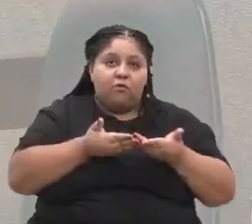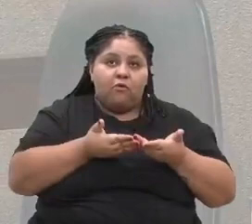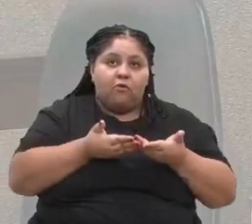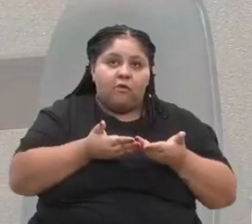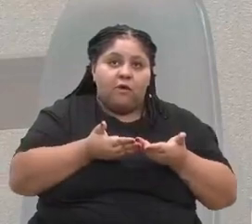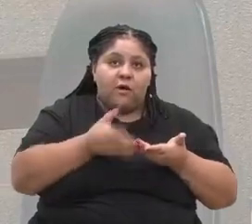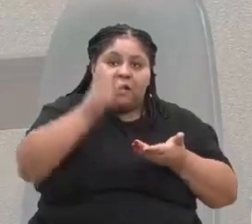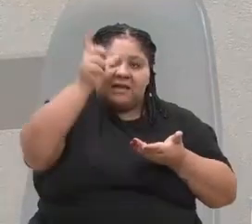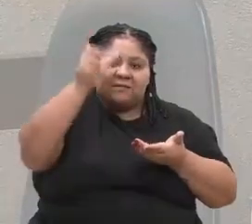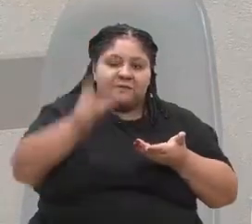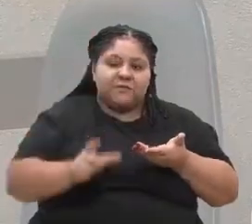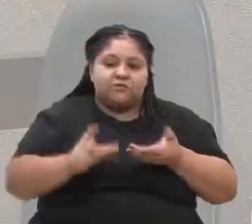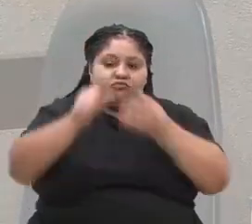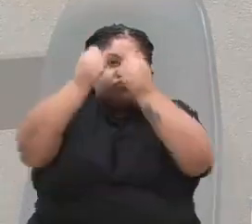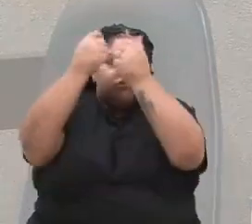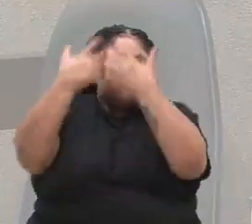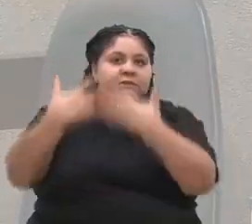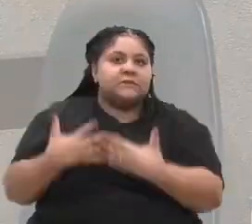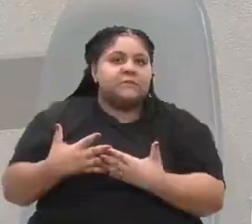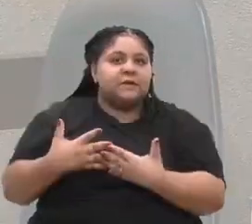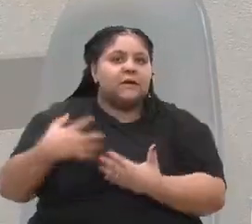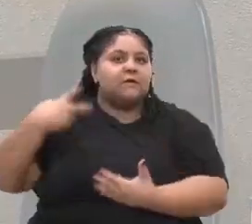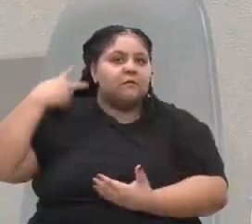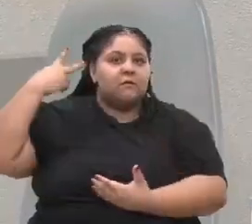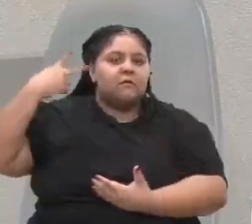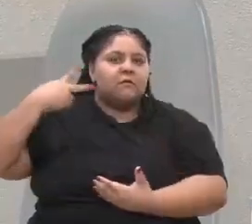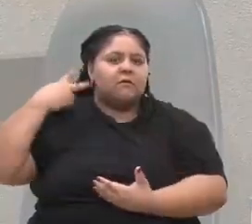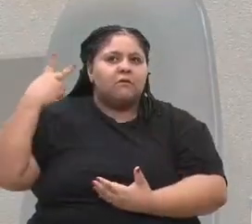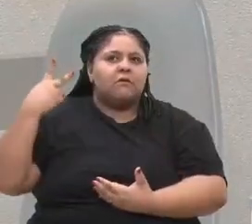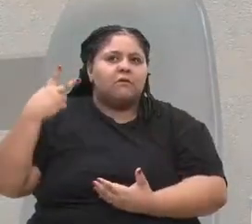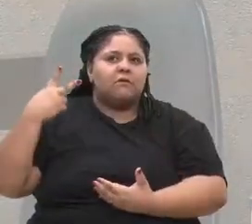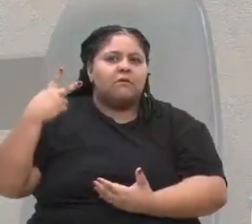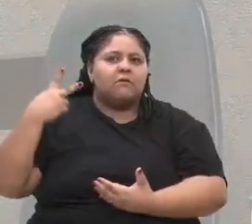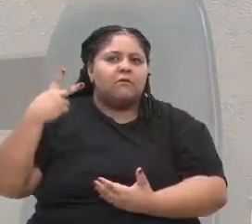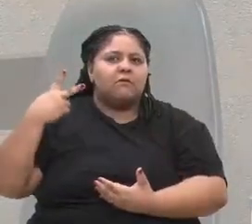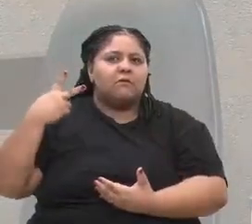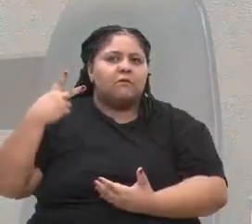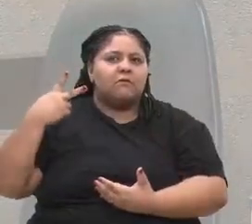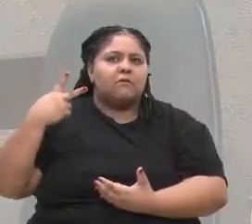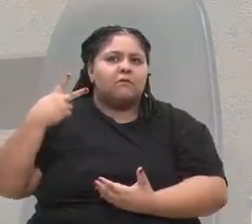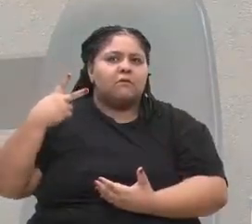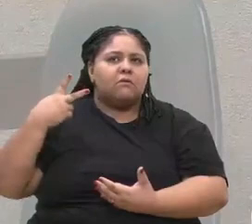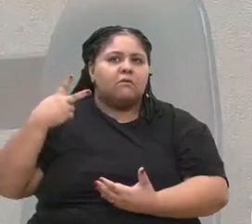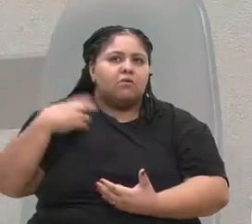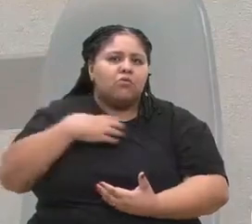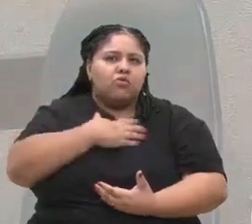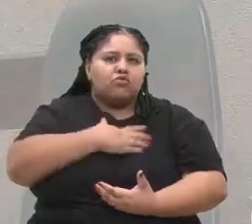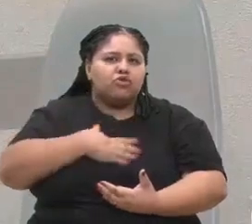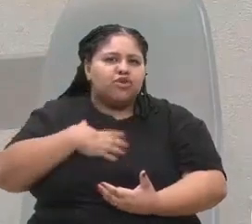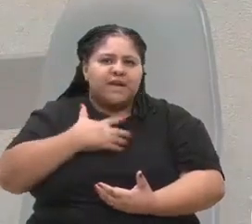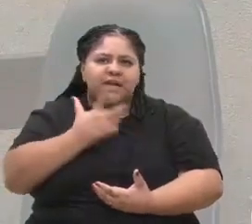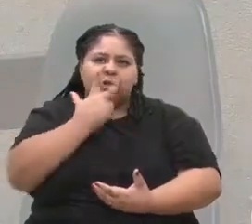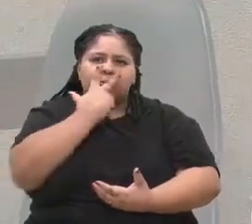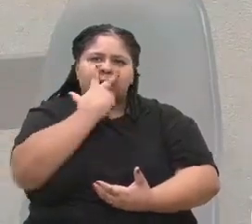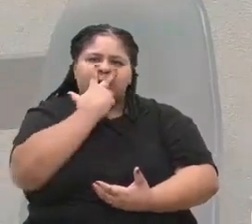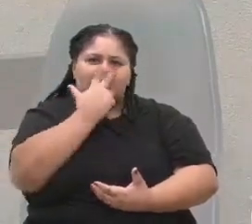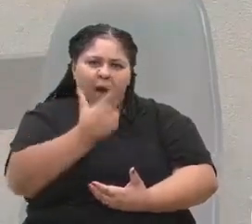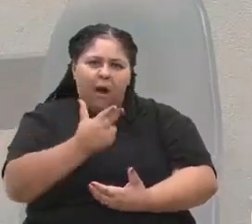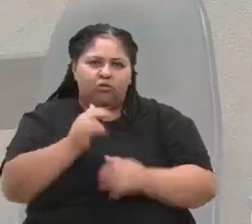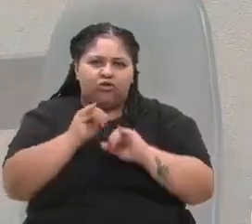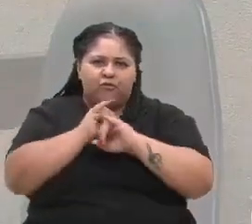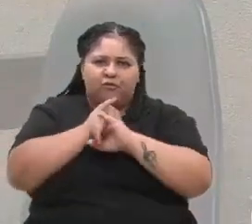explicações aos vereadores e uma padronização de informação. Falando em turismo,